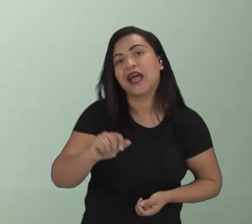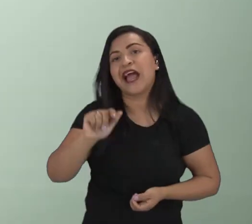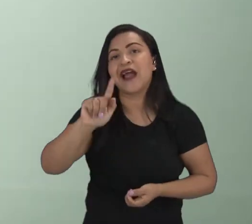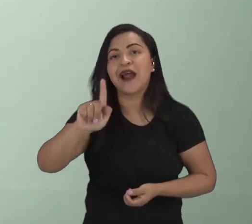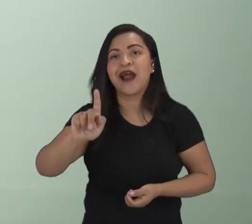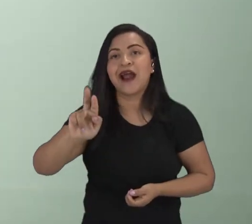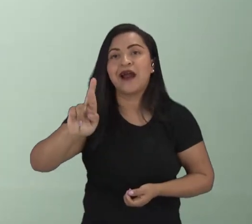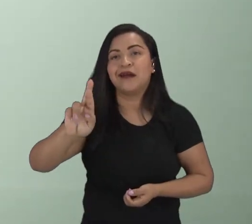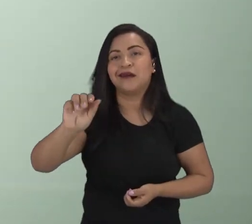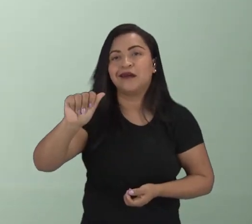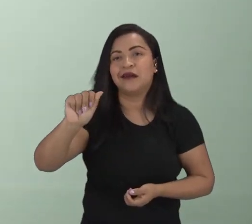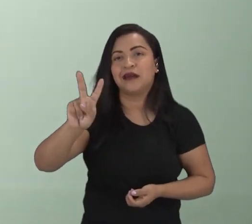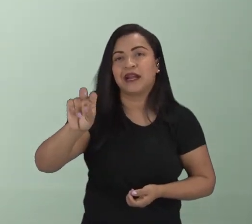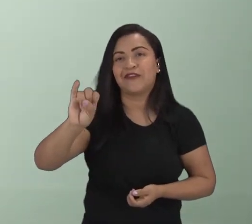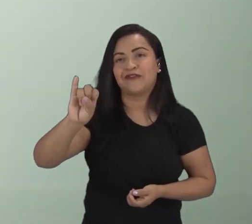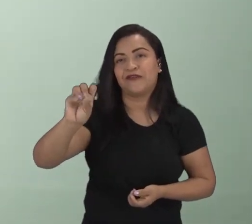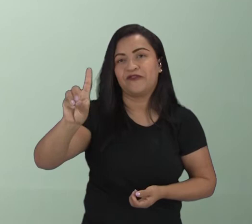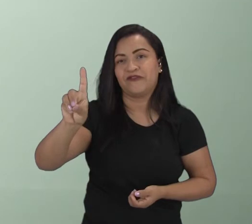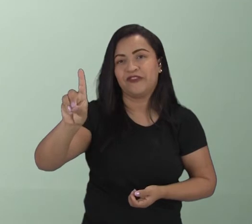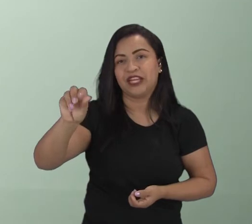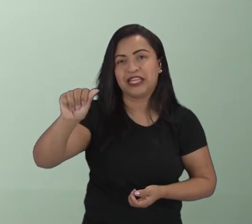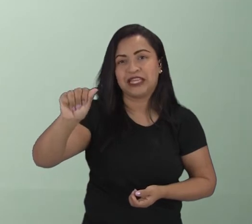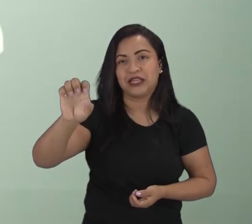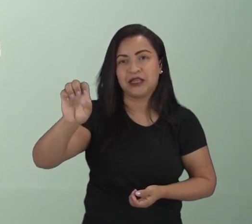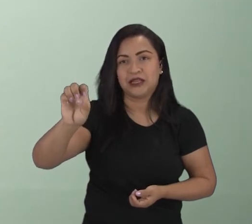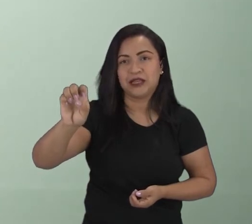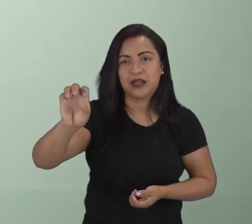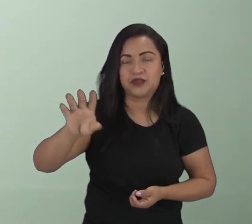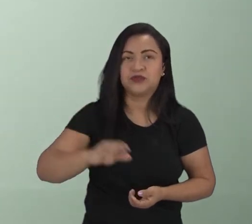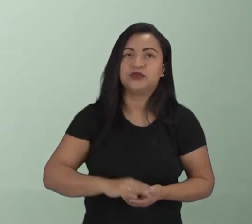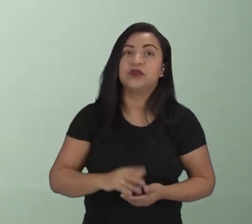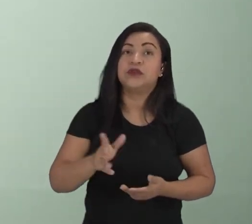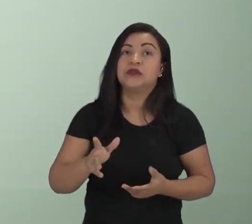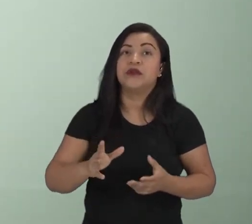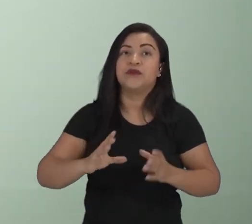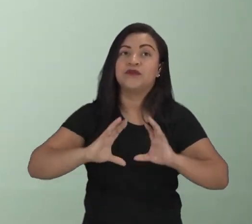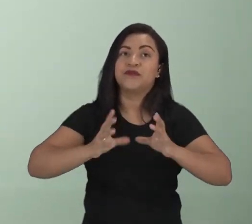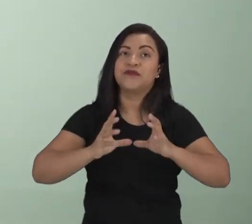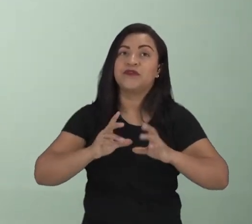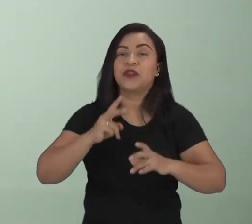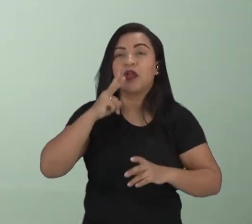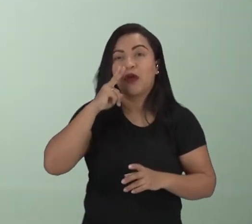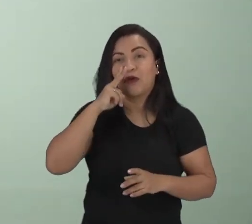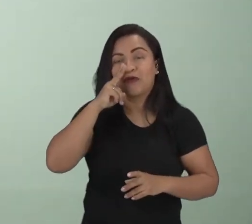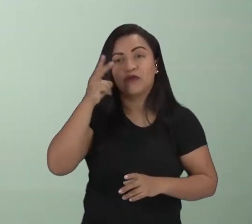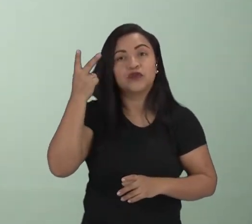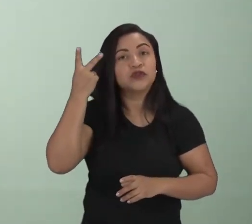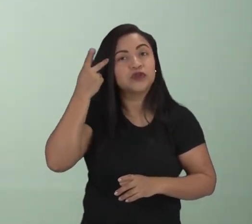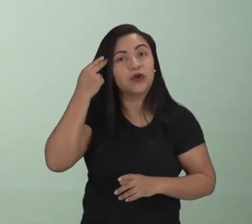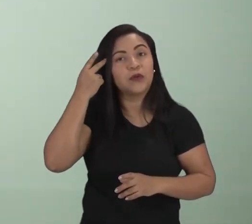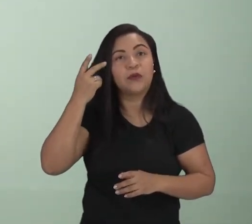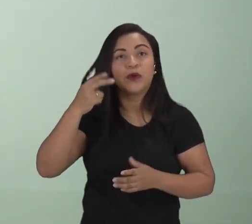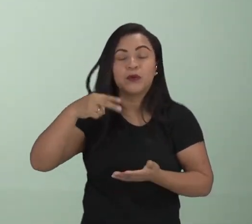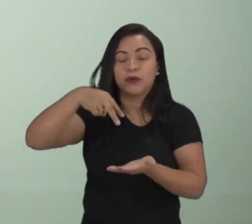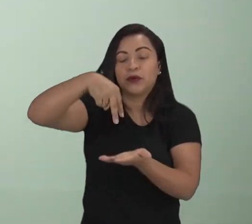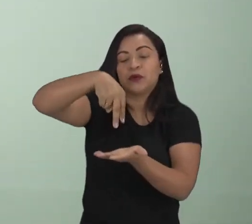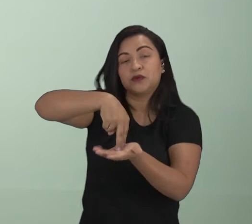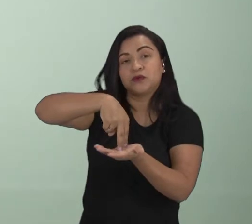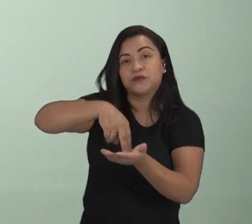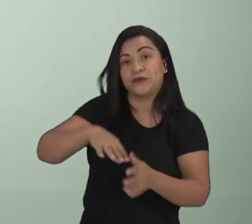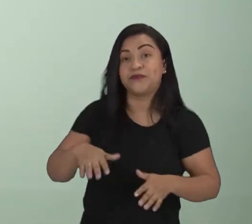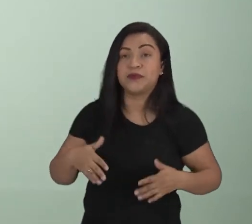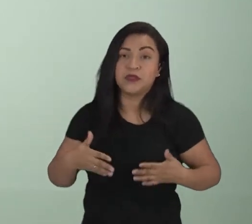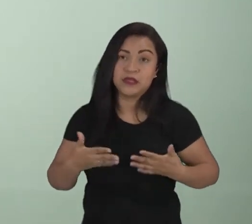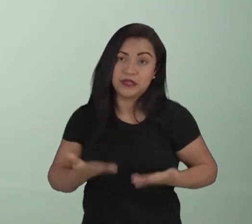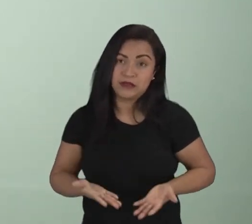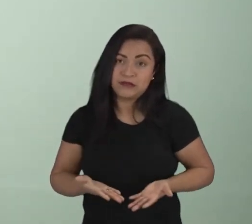têm origens diferentes. A força-peso, terra-corpo. A força normal, superfície-corpo. Então,